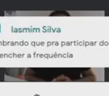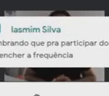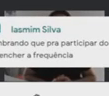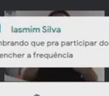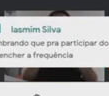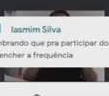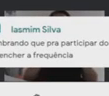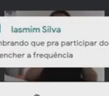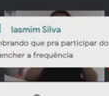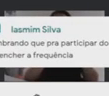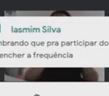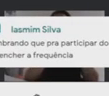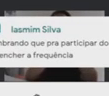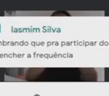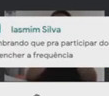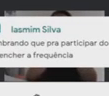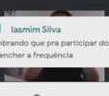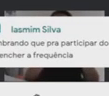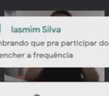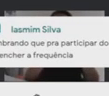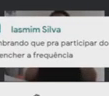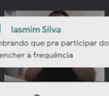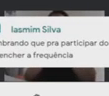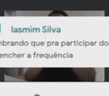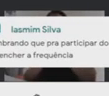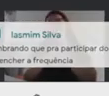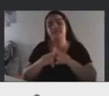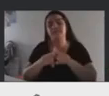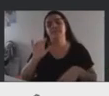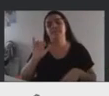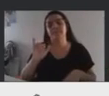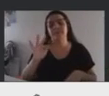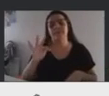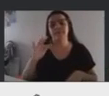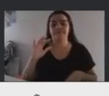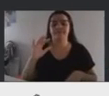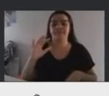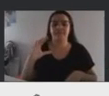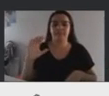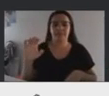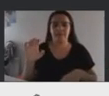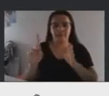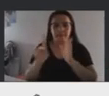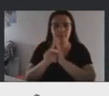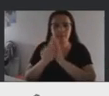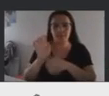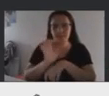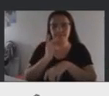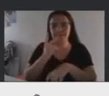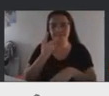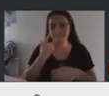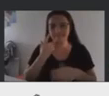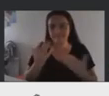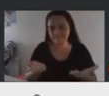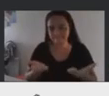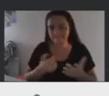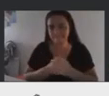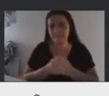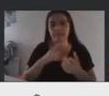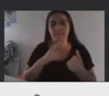em parceria com o Instituto Federal daqui do Ceará, é um sistema fechado, ou seja, os